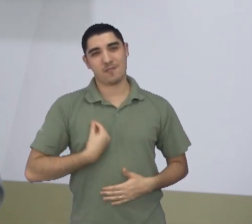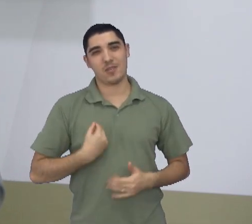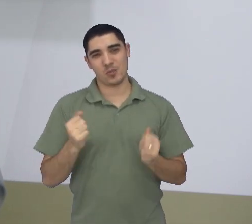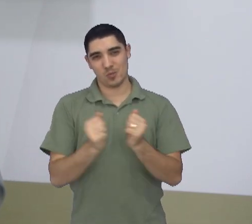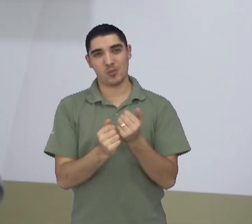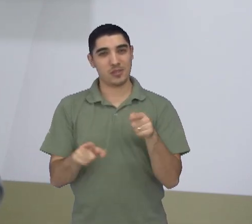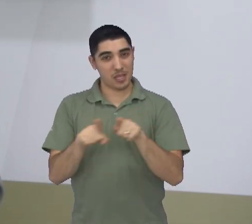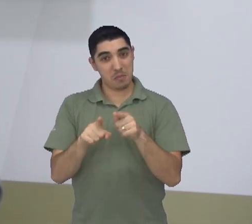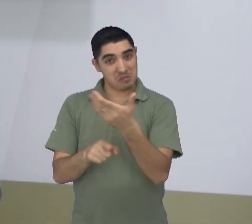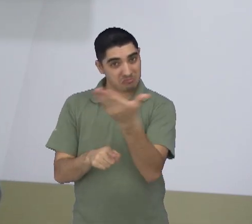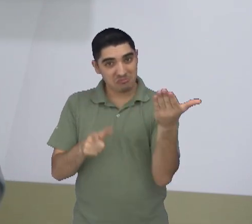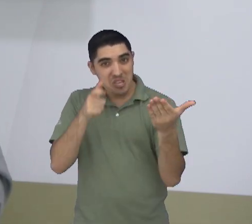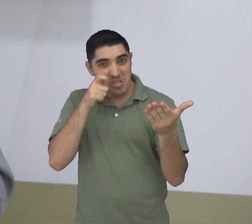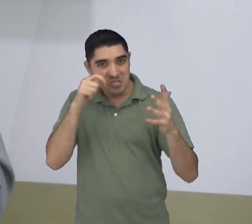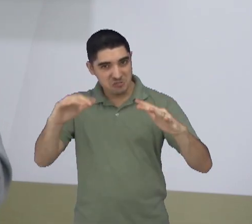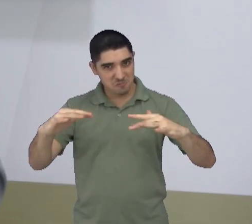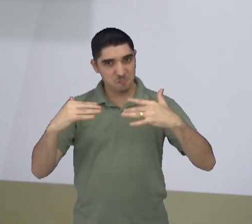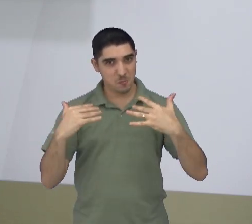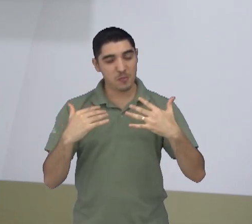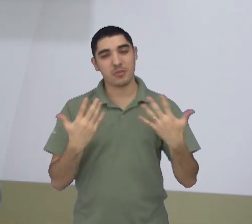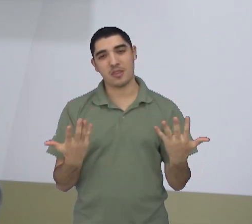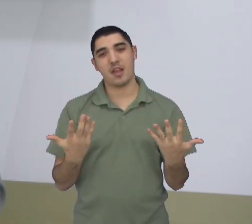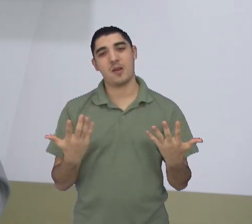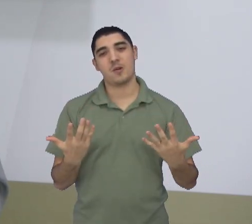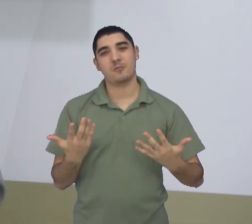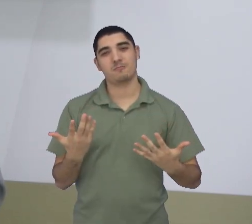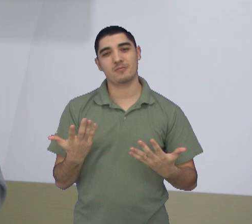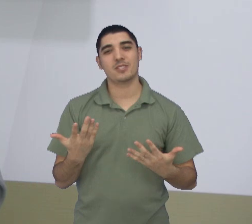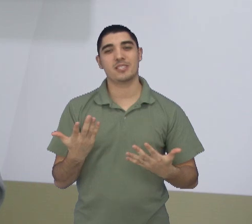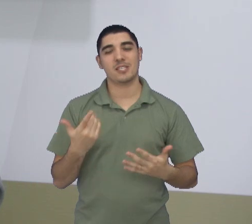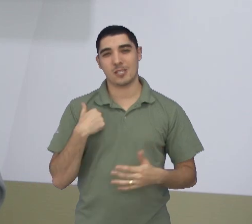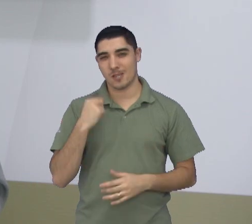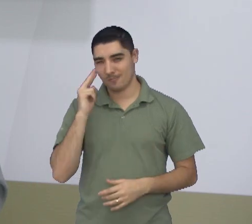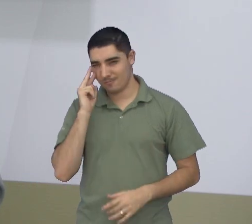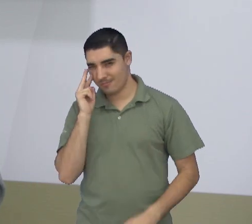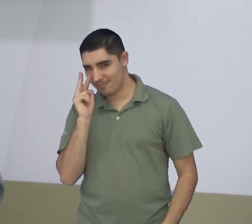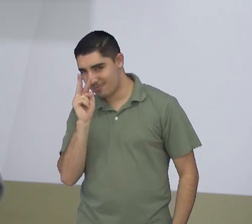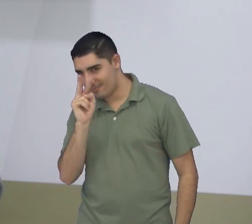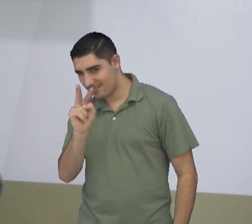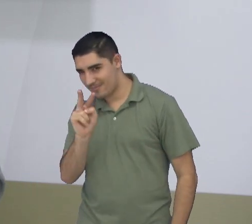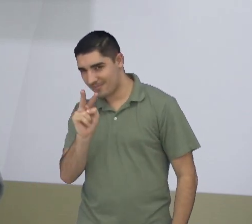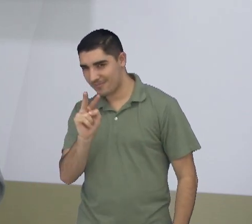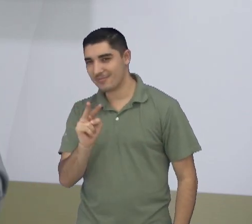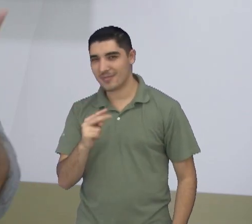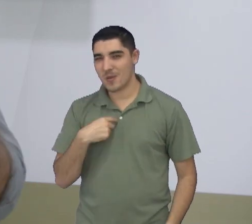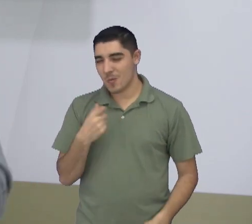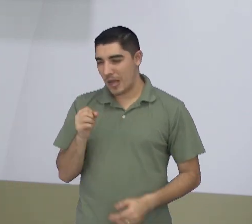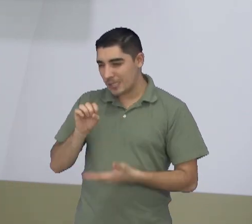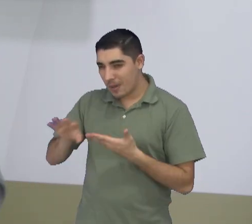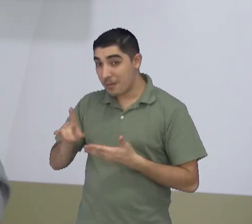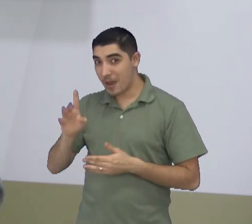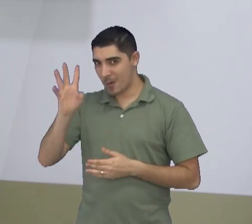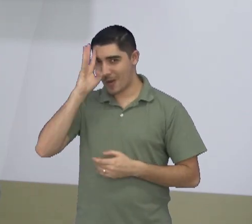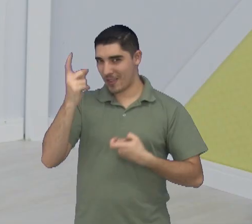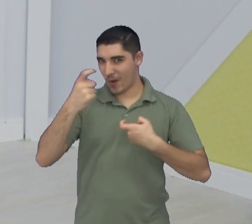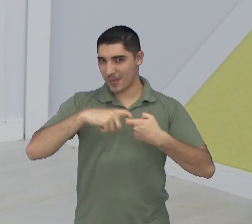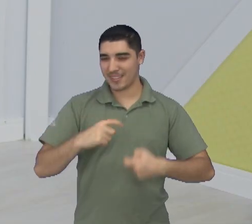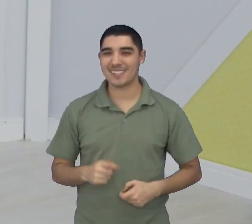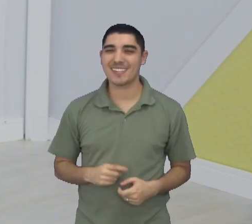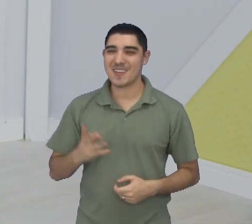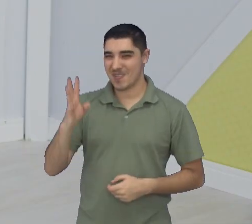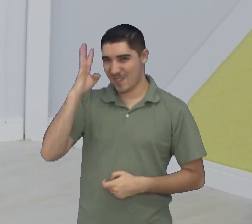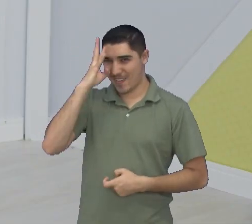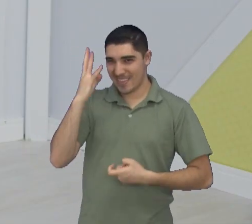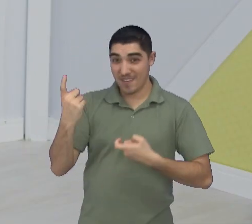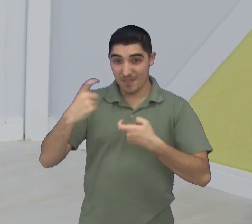da galera aí de casa. Então, eu deixo apenas o meu olhar 43, meio de lado, já saindo, indo embora, mas quarta-feira estamos de volta. Quarta-feira estaremos